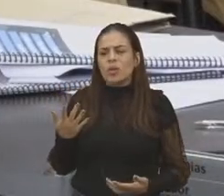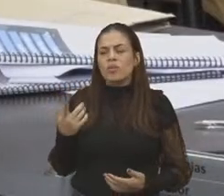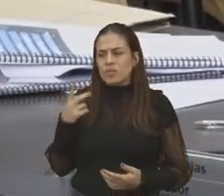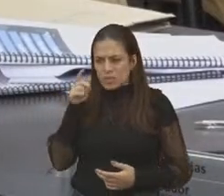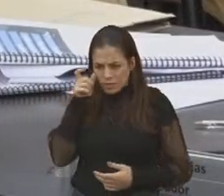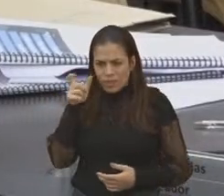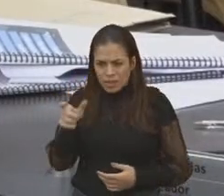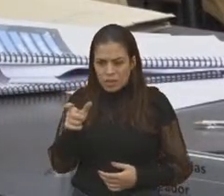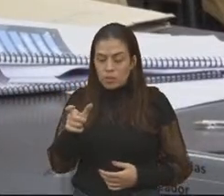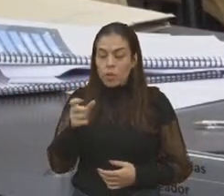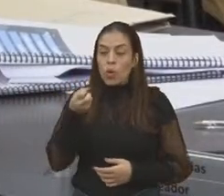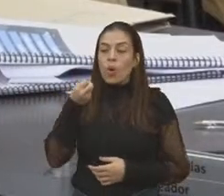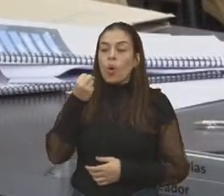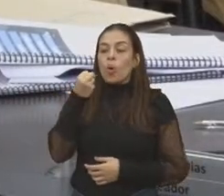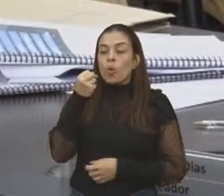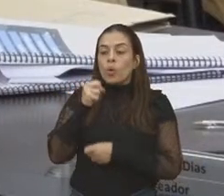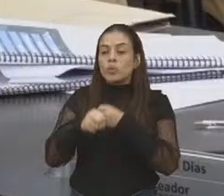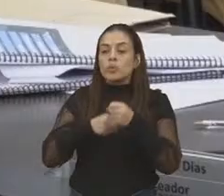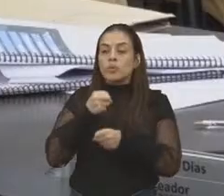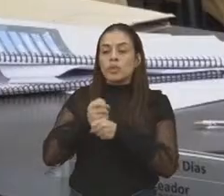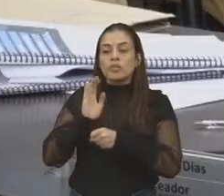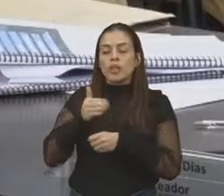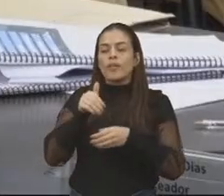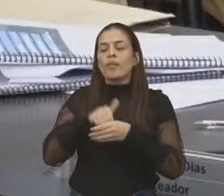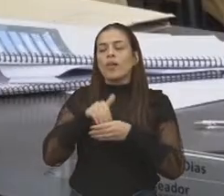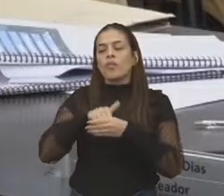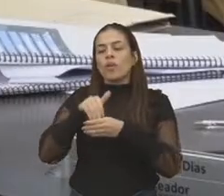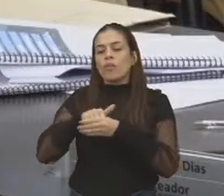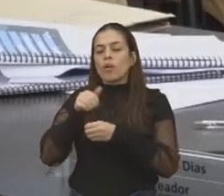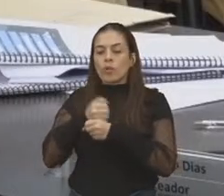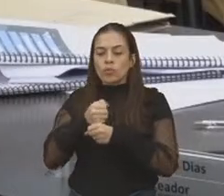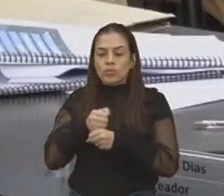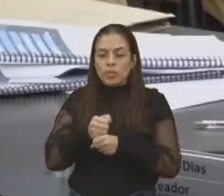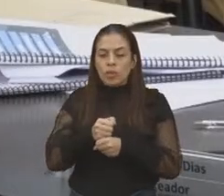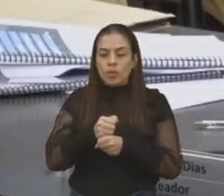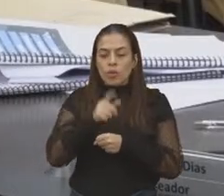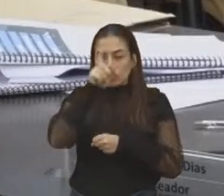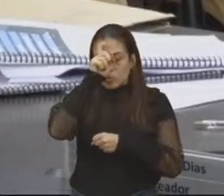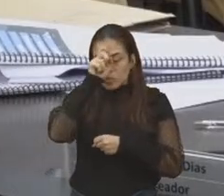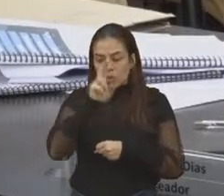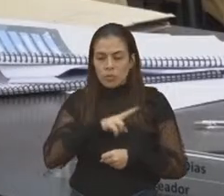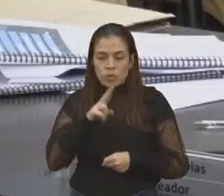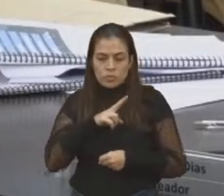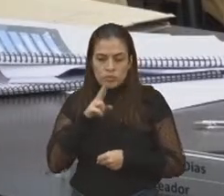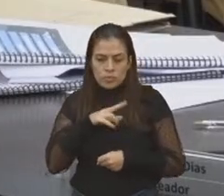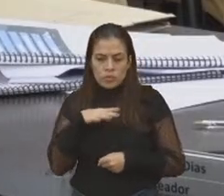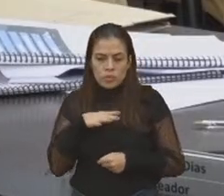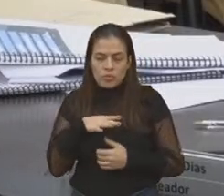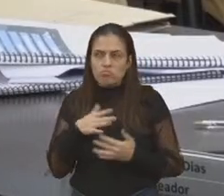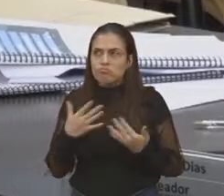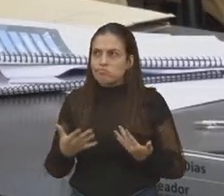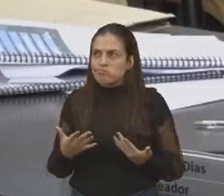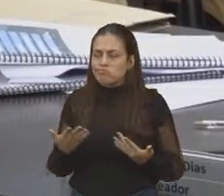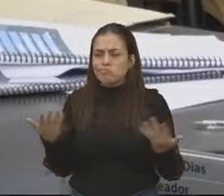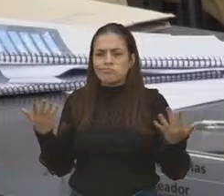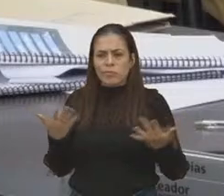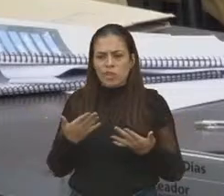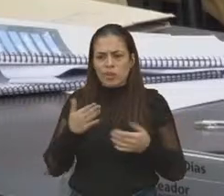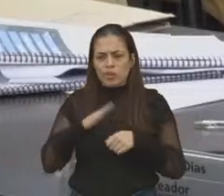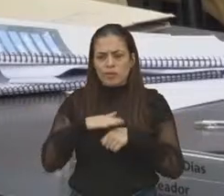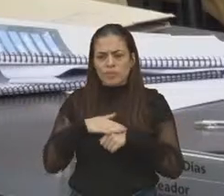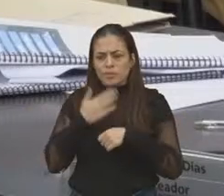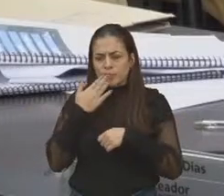aqui a construção do pronto-socorro e não saiu do papel. E agora, fiz o pedido de